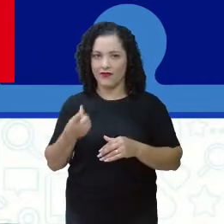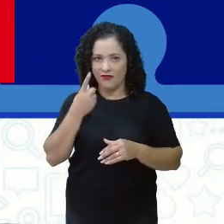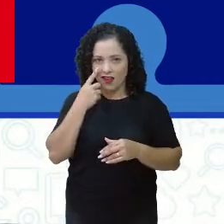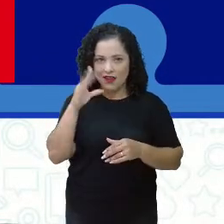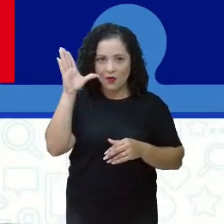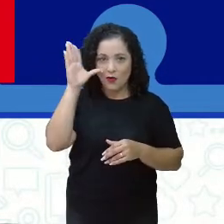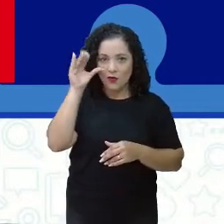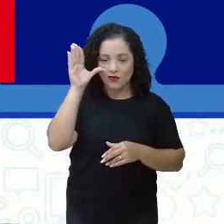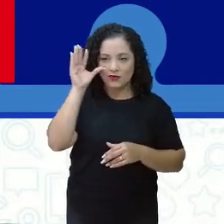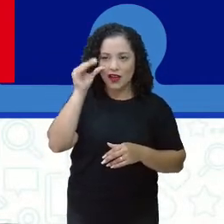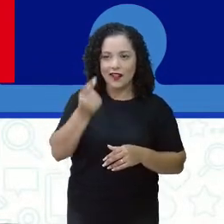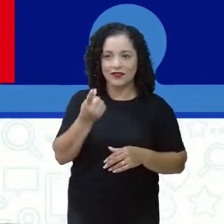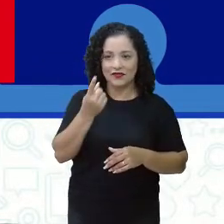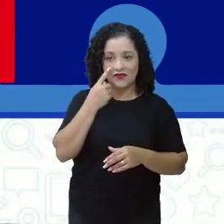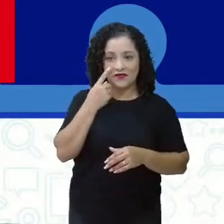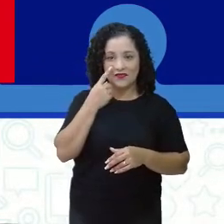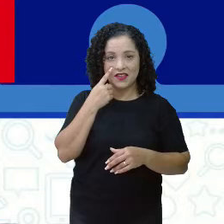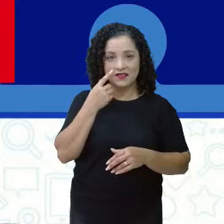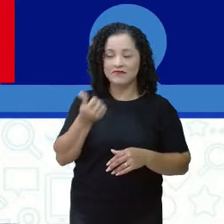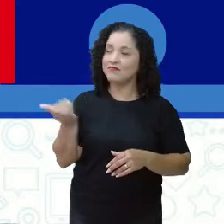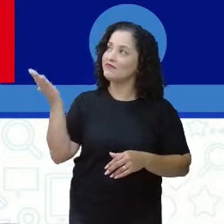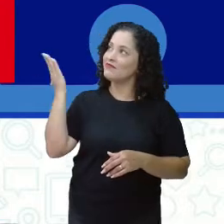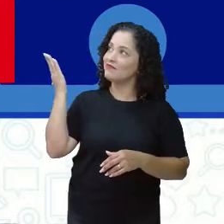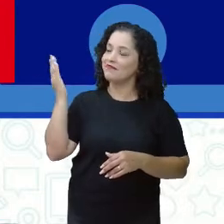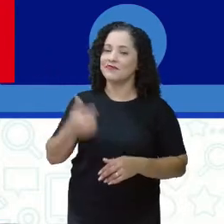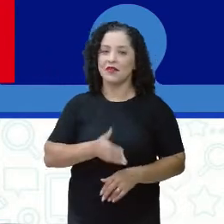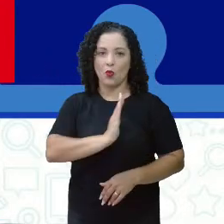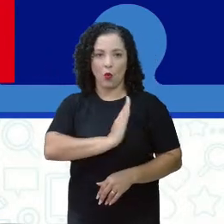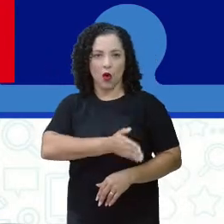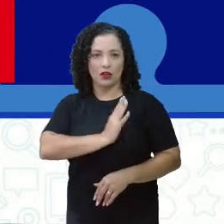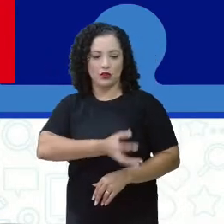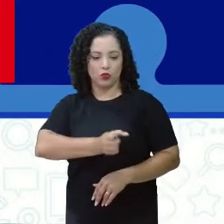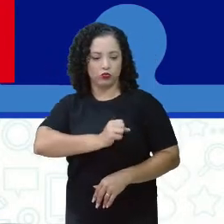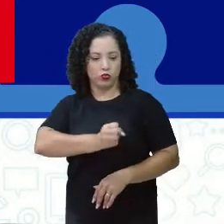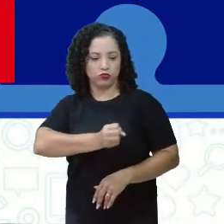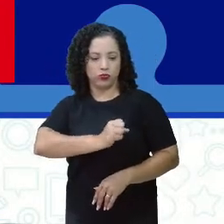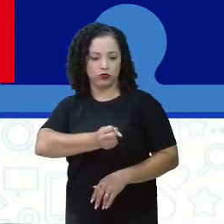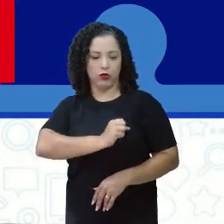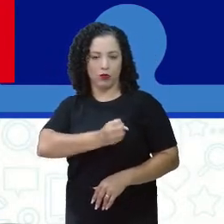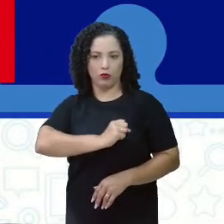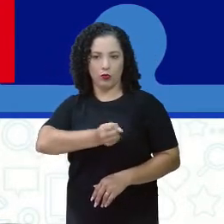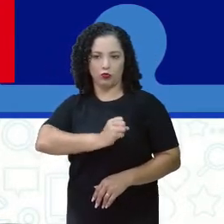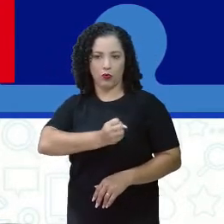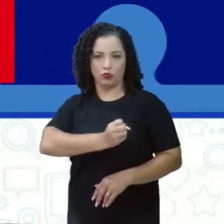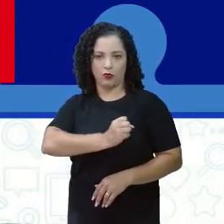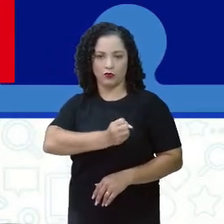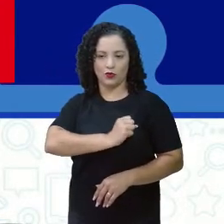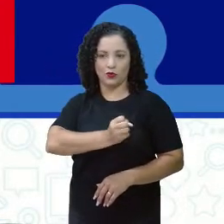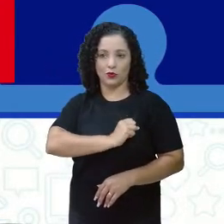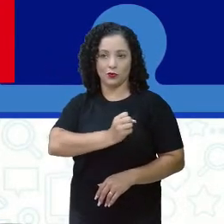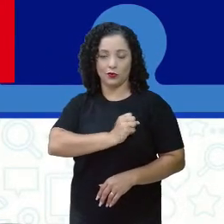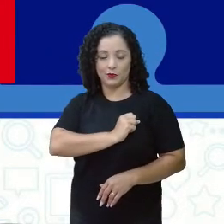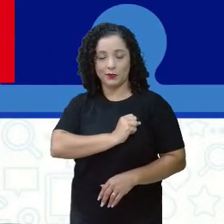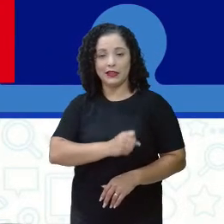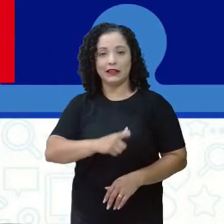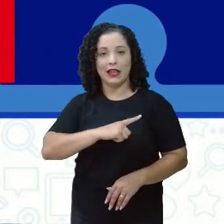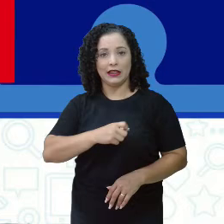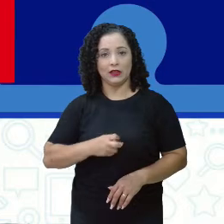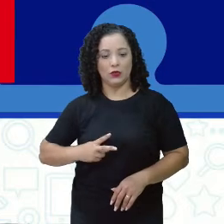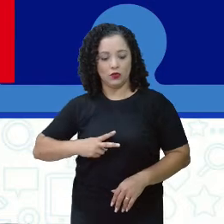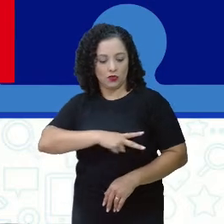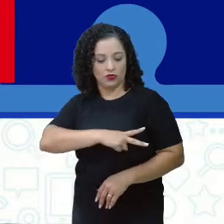gente. Observa bem, né? Veja o coração aí impulsionando e aí vão mostrar aí para a gente dois